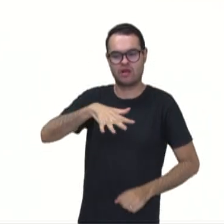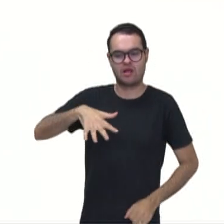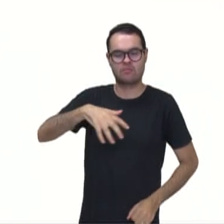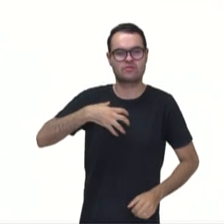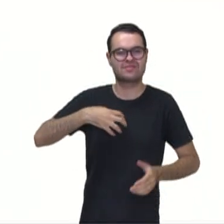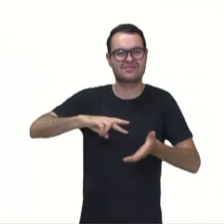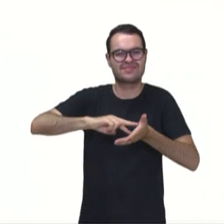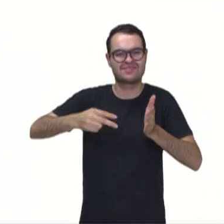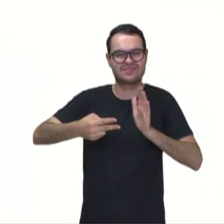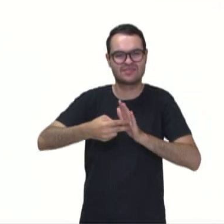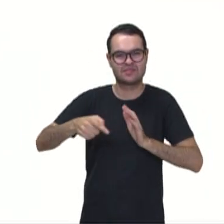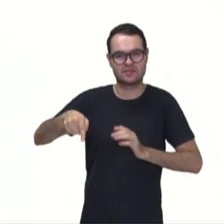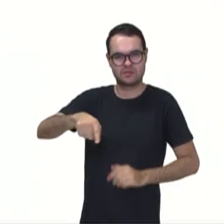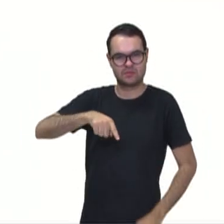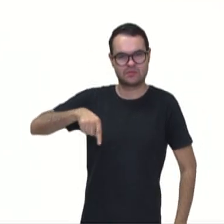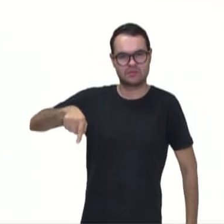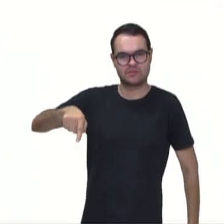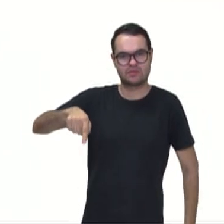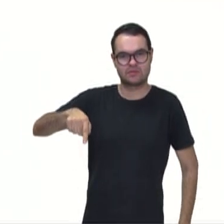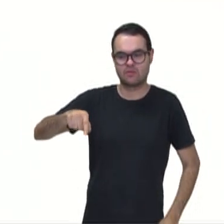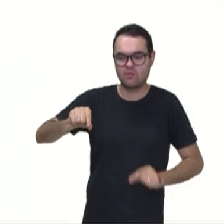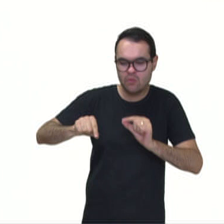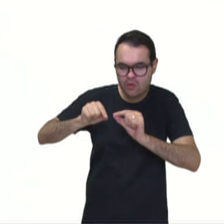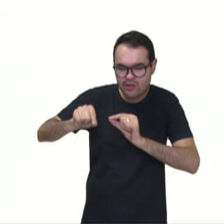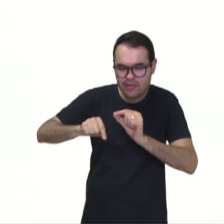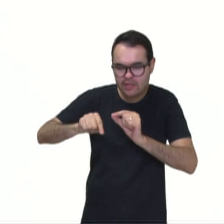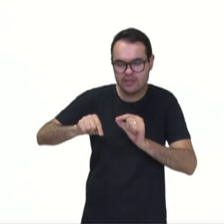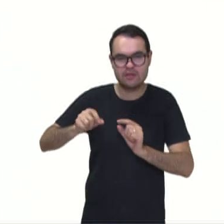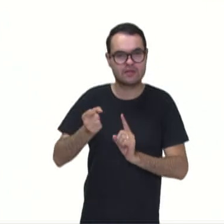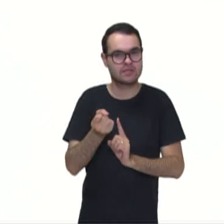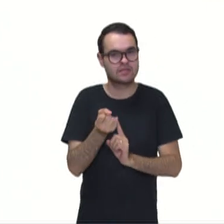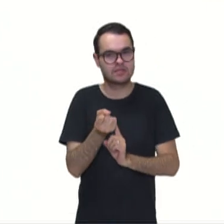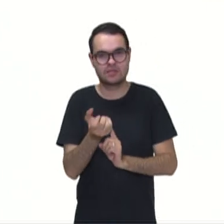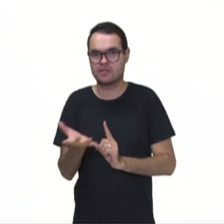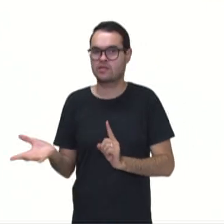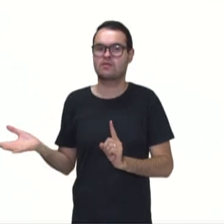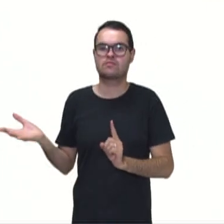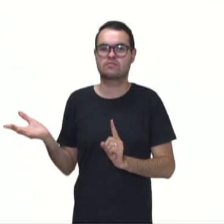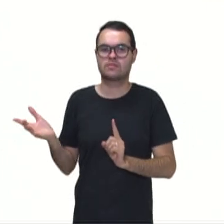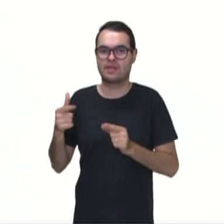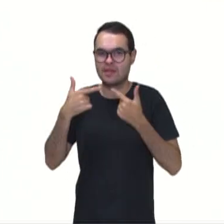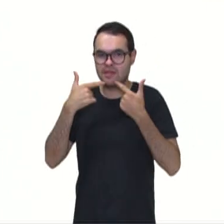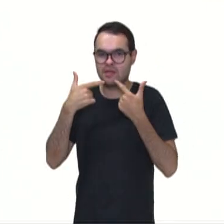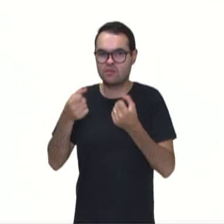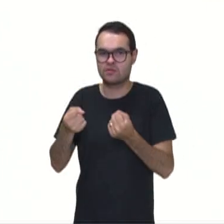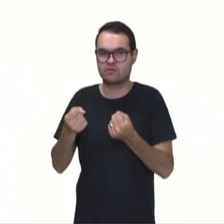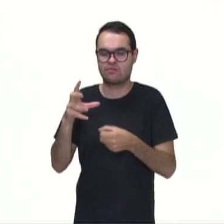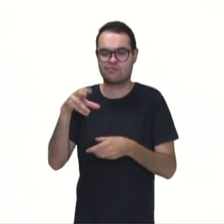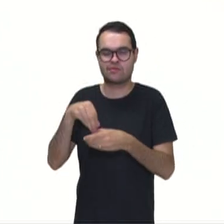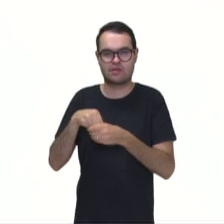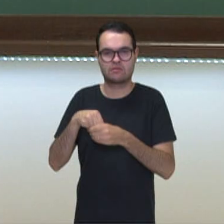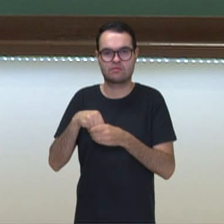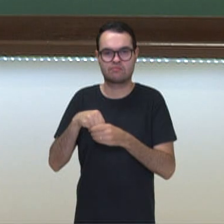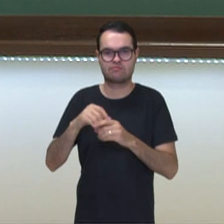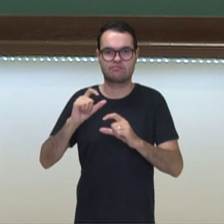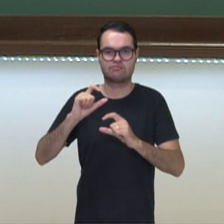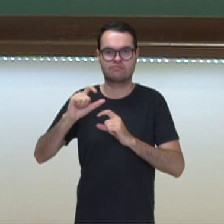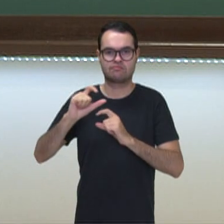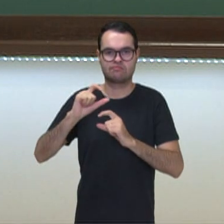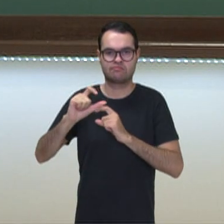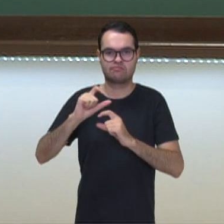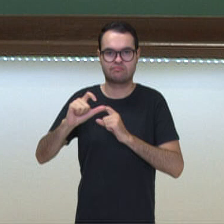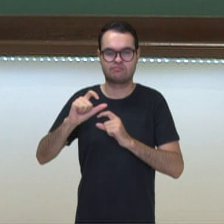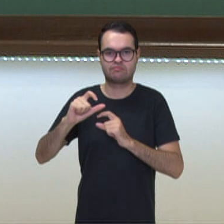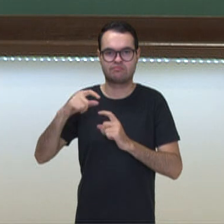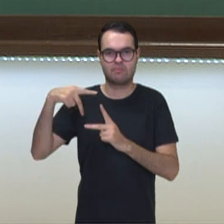o efeito de sentido do uso de elementos não verbais e linguísticos nas tirinhas. É este o gênero em questão hoje.